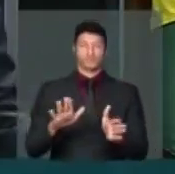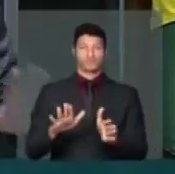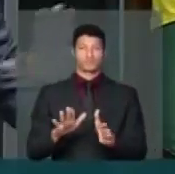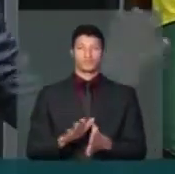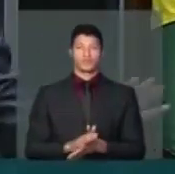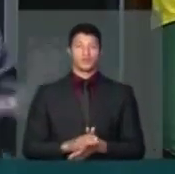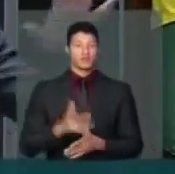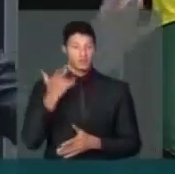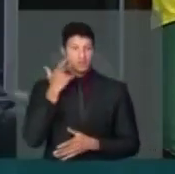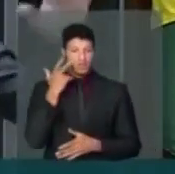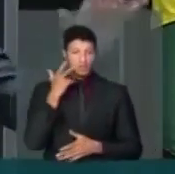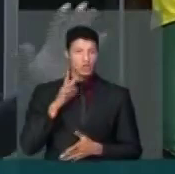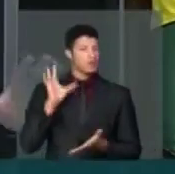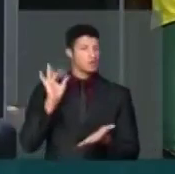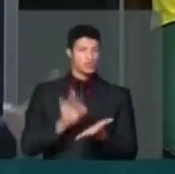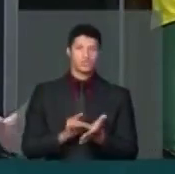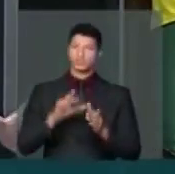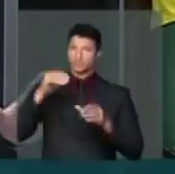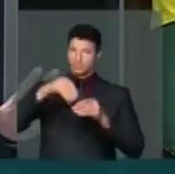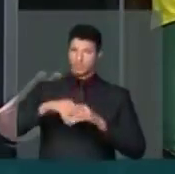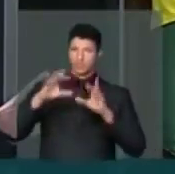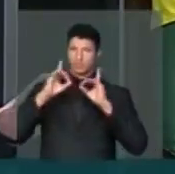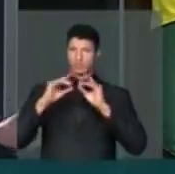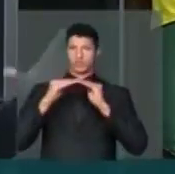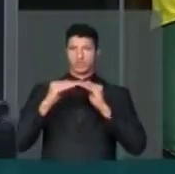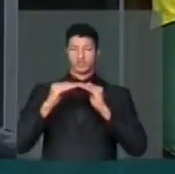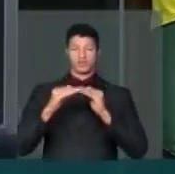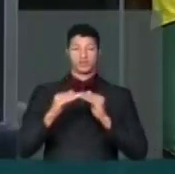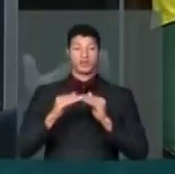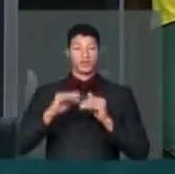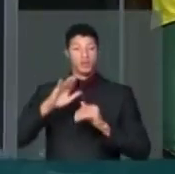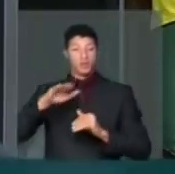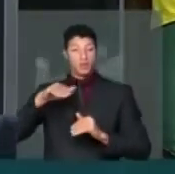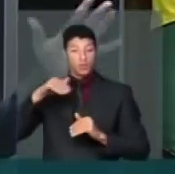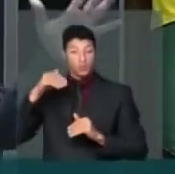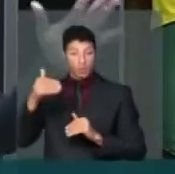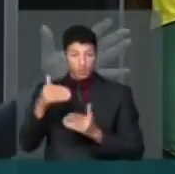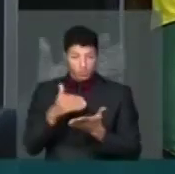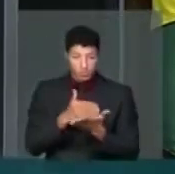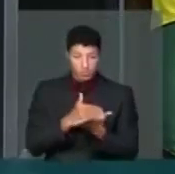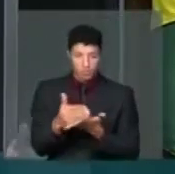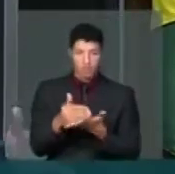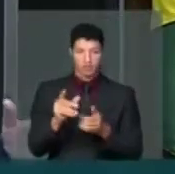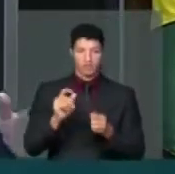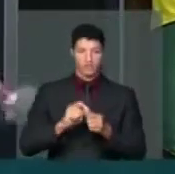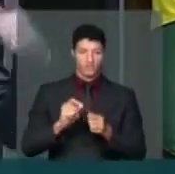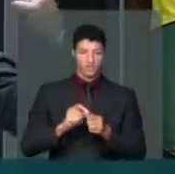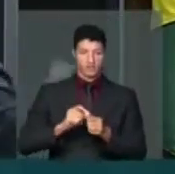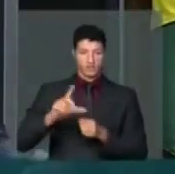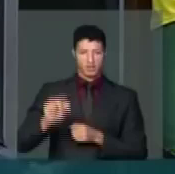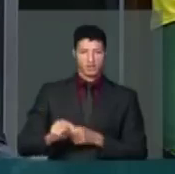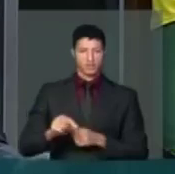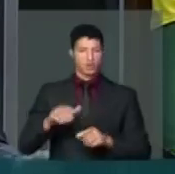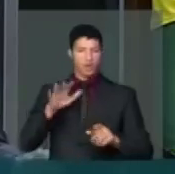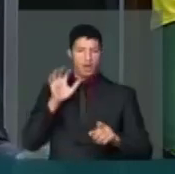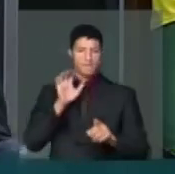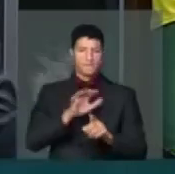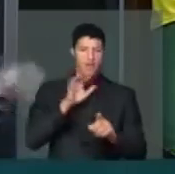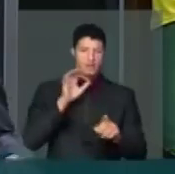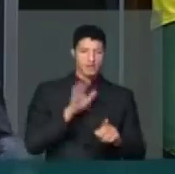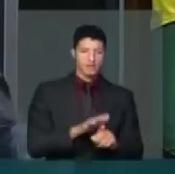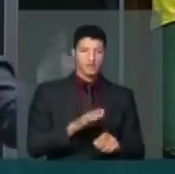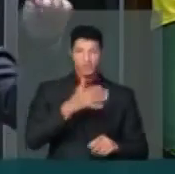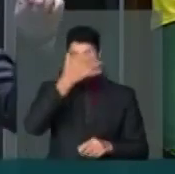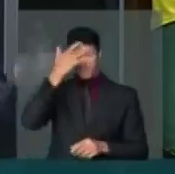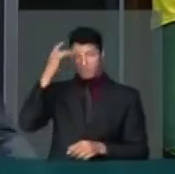ponto, natural, legítimo da democracia. Quando se começa a fazer isso, ameaçando